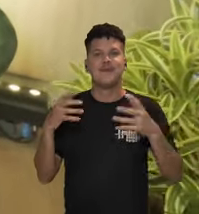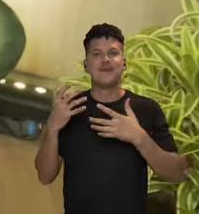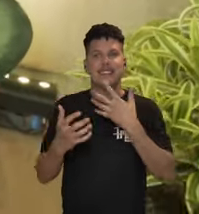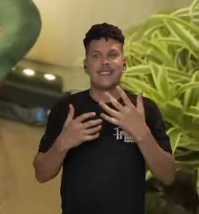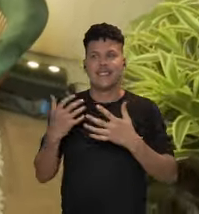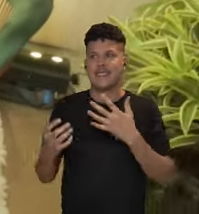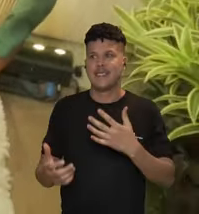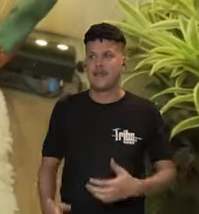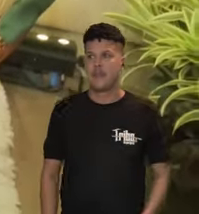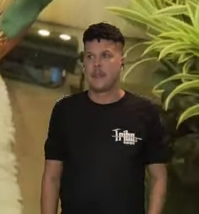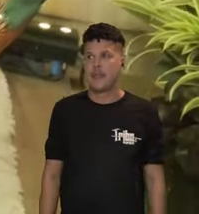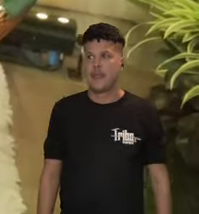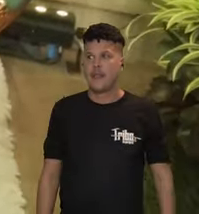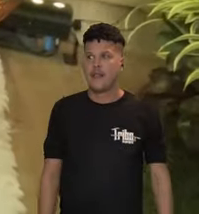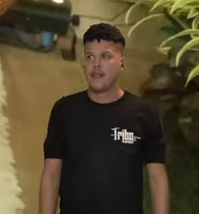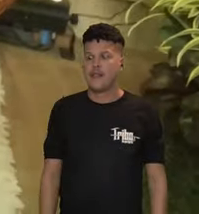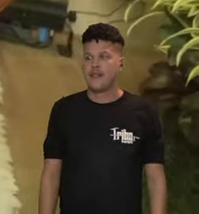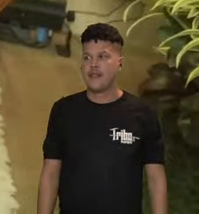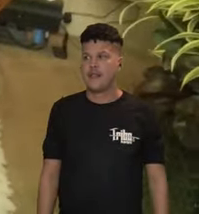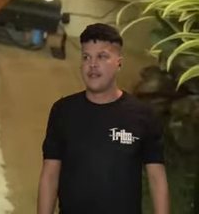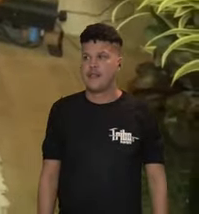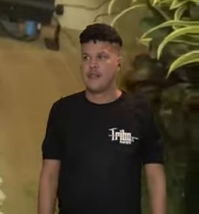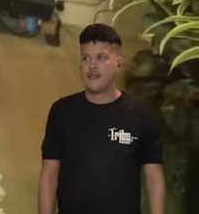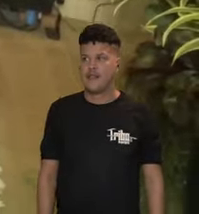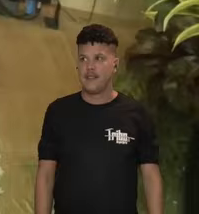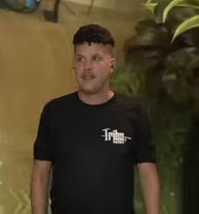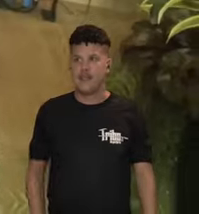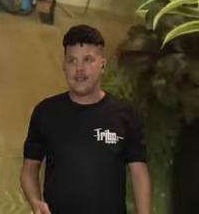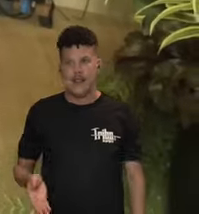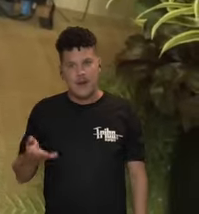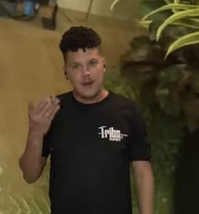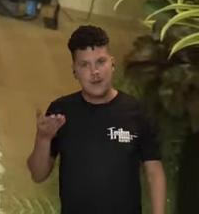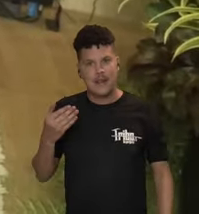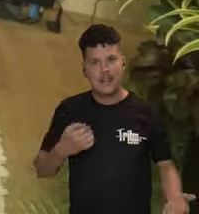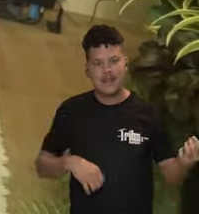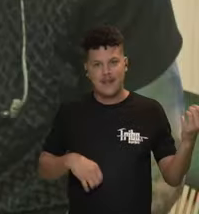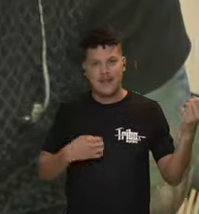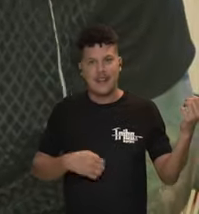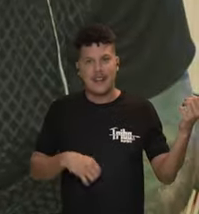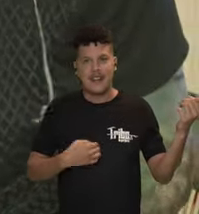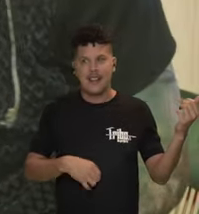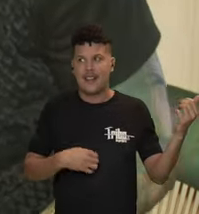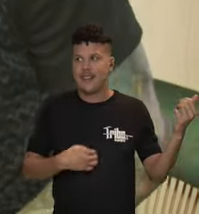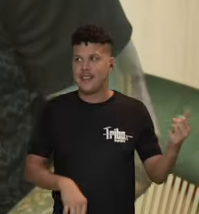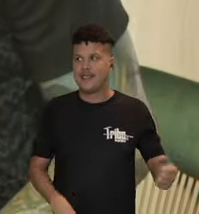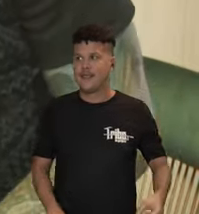Tá me escutando? Tá legal? Aumenta um pouquinho o violão, por favor.